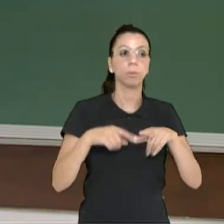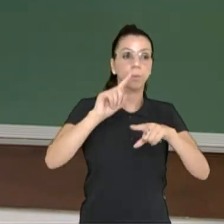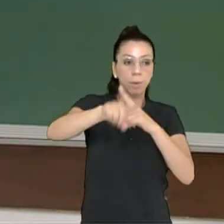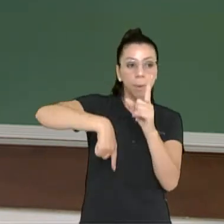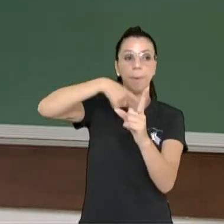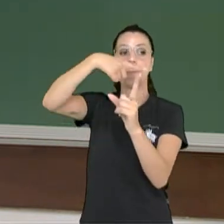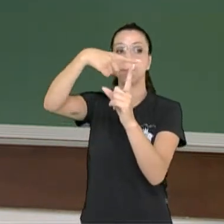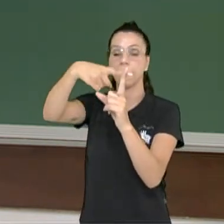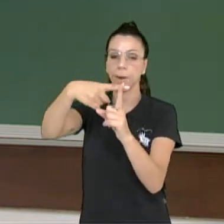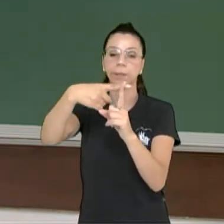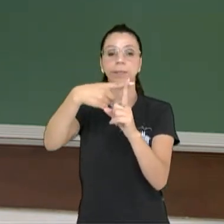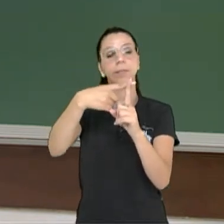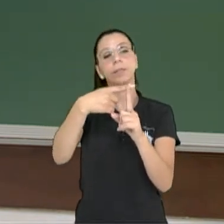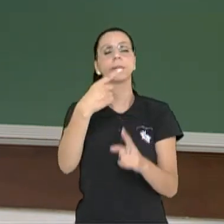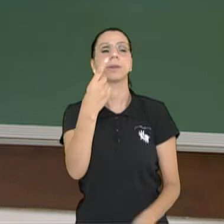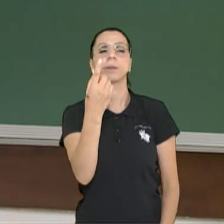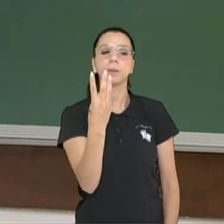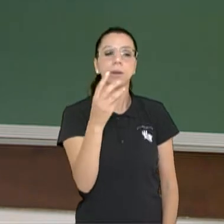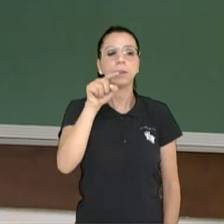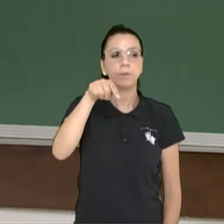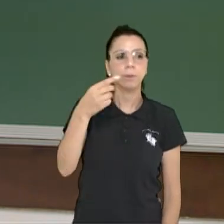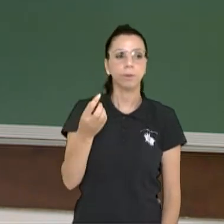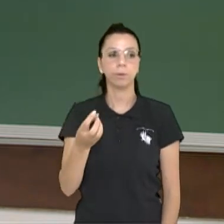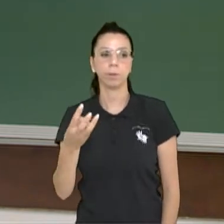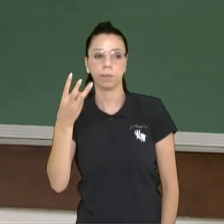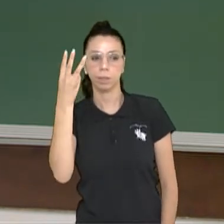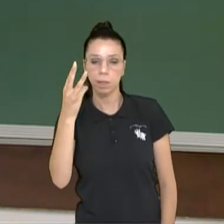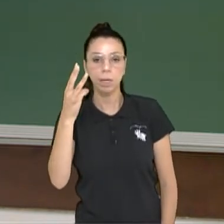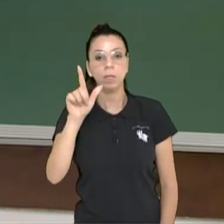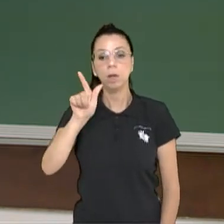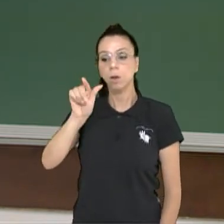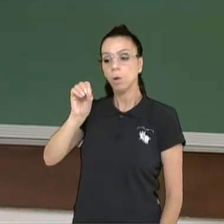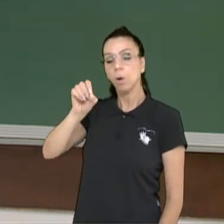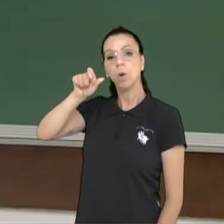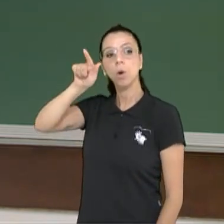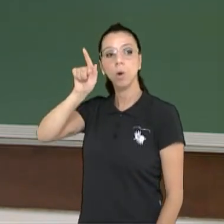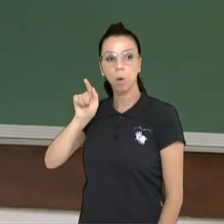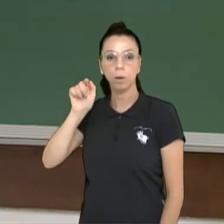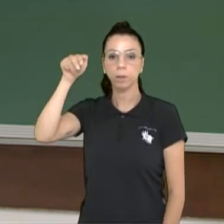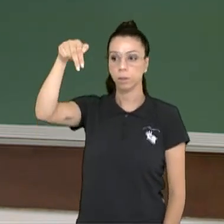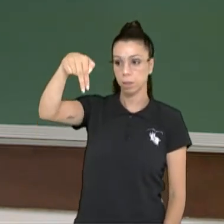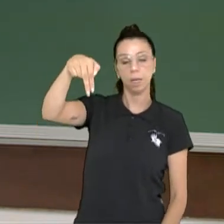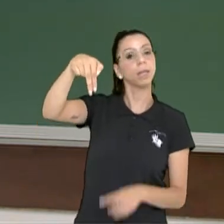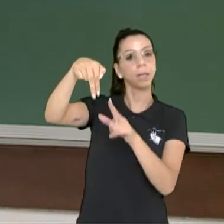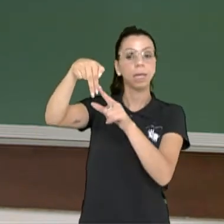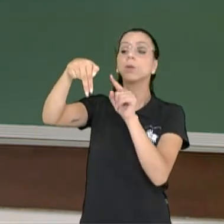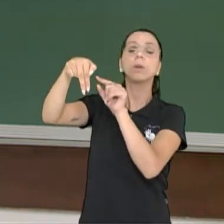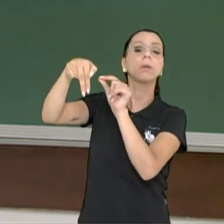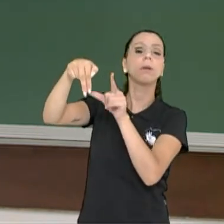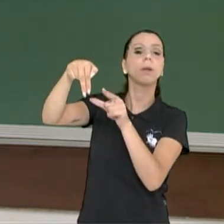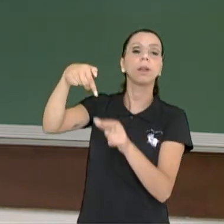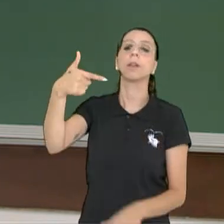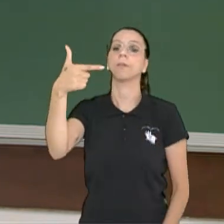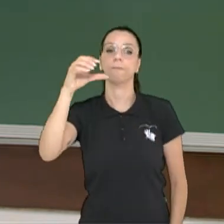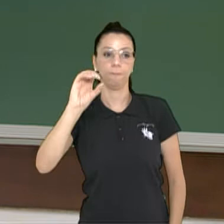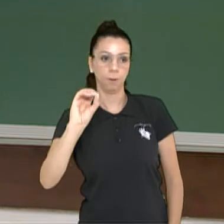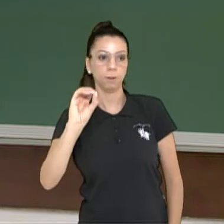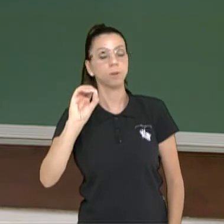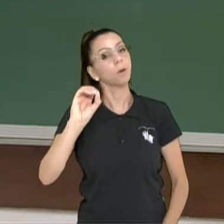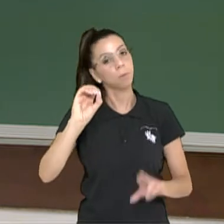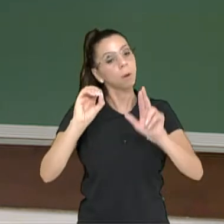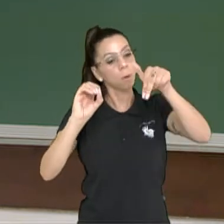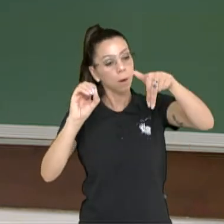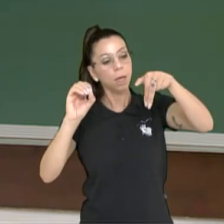vezes logaritmo de n. O que é n? O número total de dados da amostra. Nesse caso é 20. Então, por isso que eu substituí aqui o n